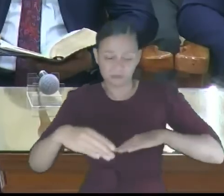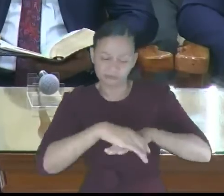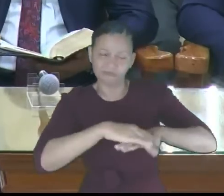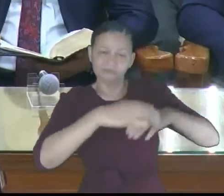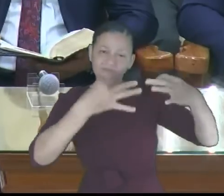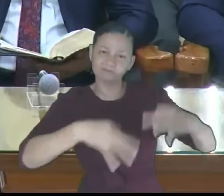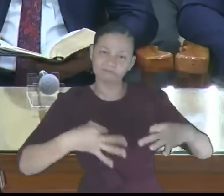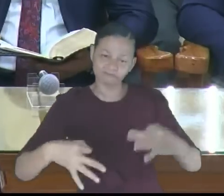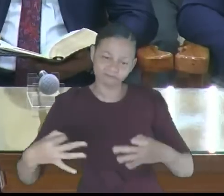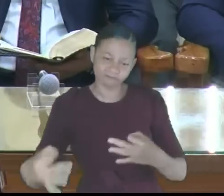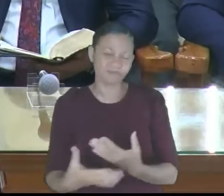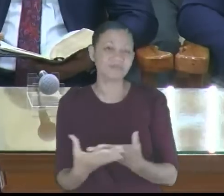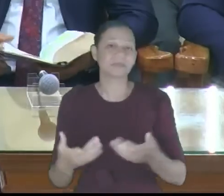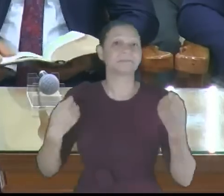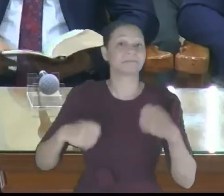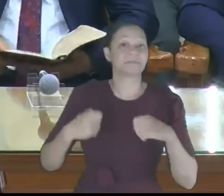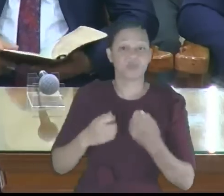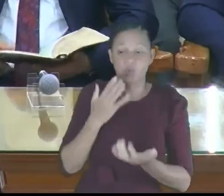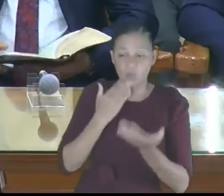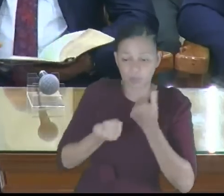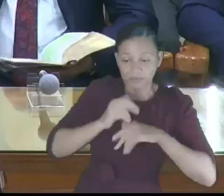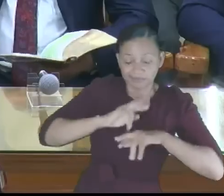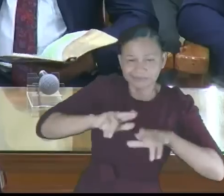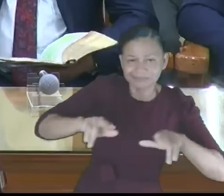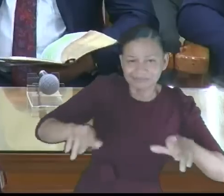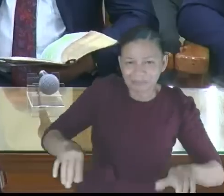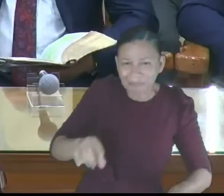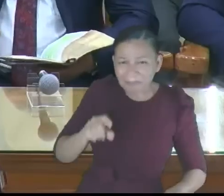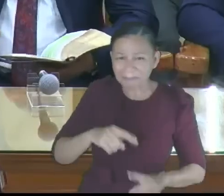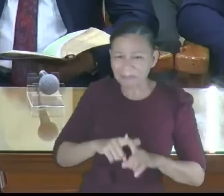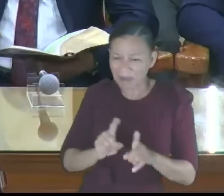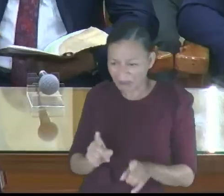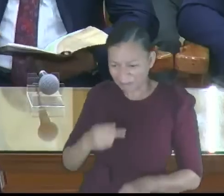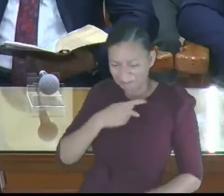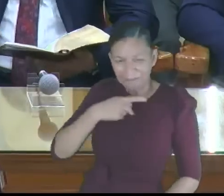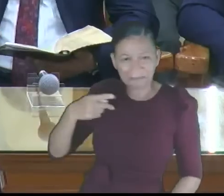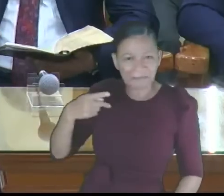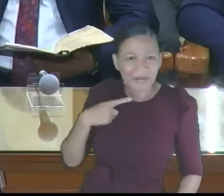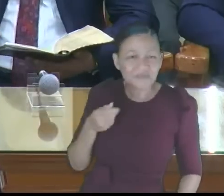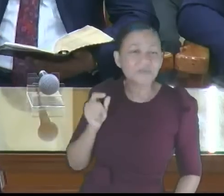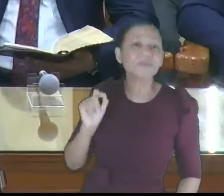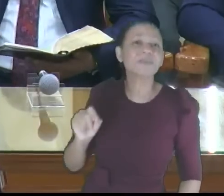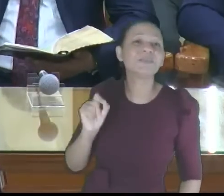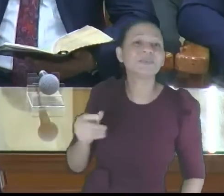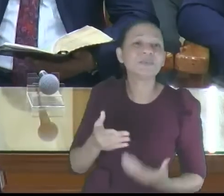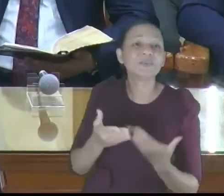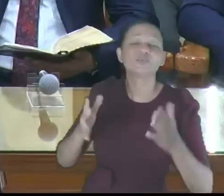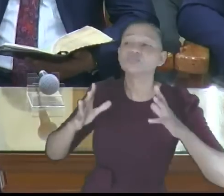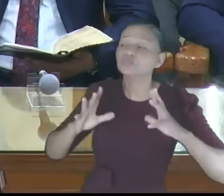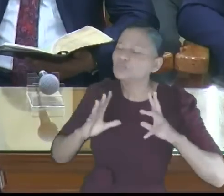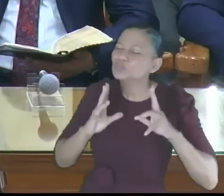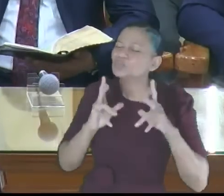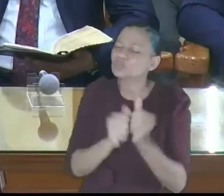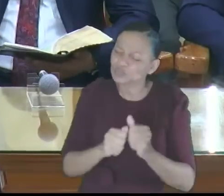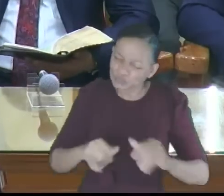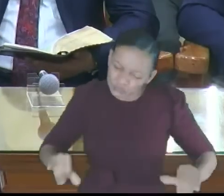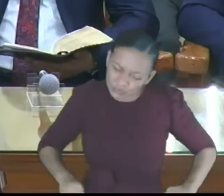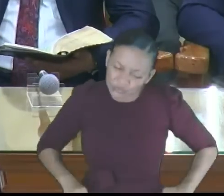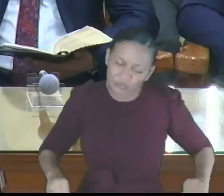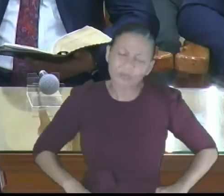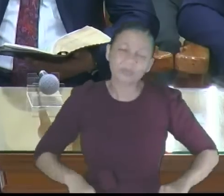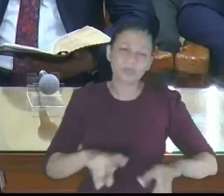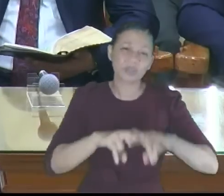É verdade que precisa da feira. Mas ser pastor não é isso, não. Ser pastor é isso aí. Tudo sofro por